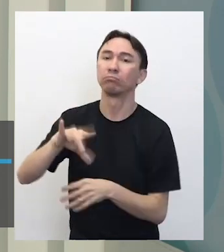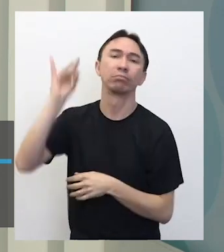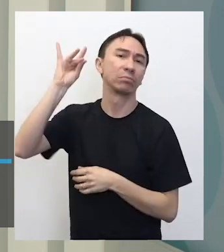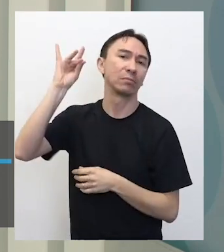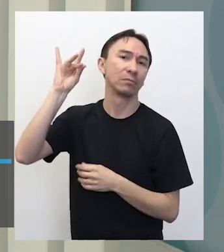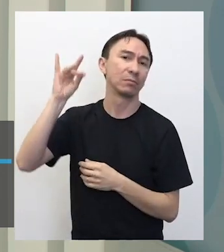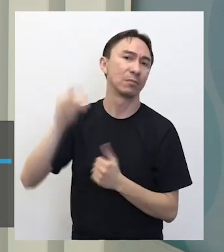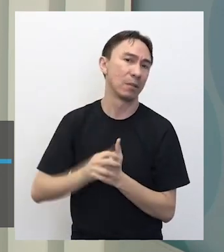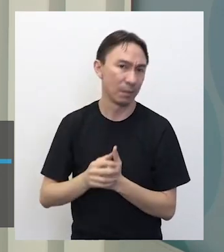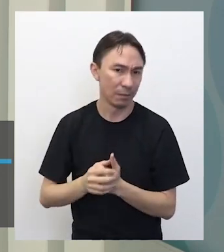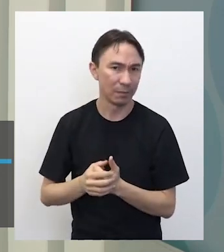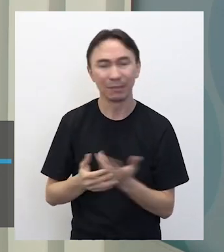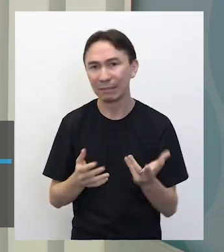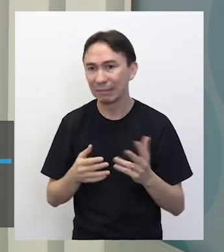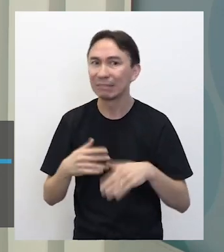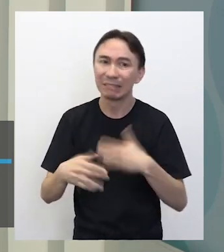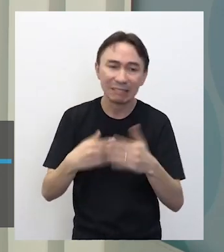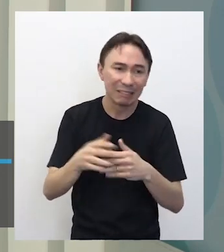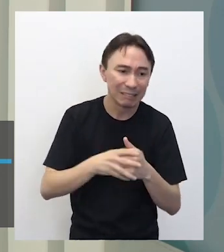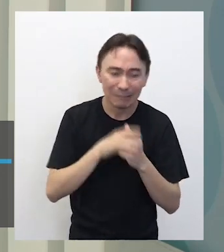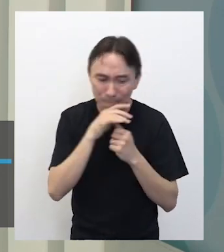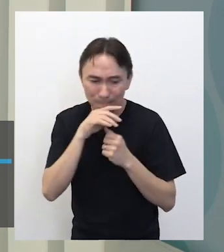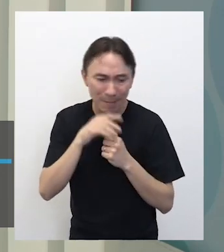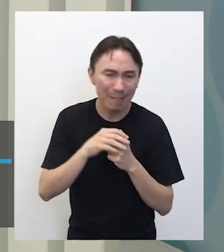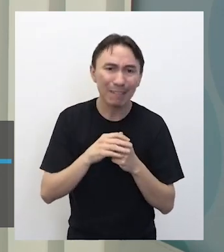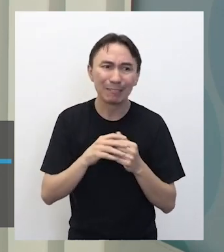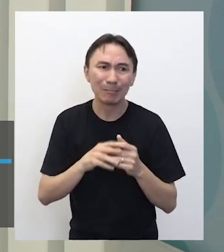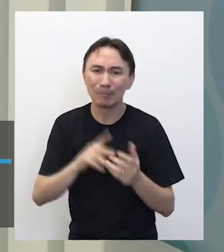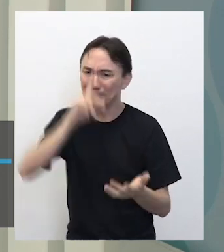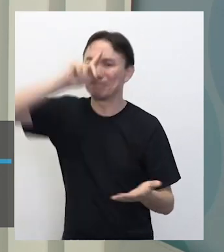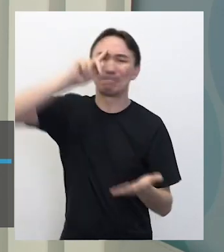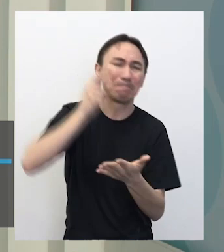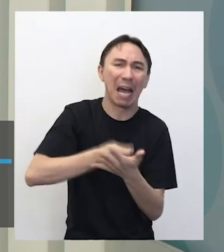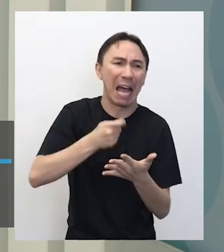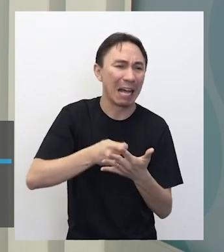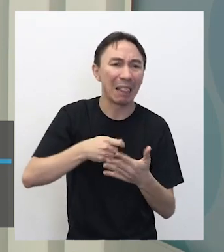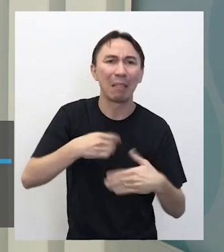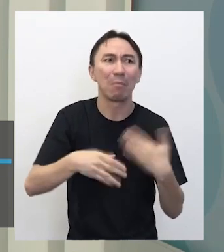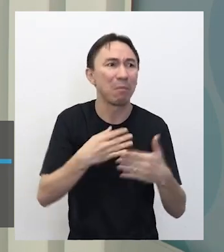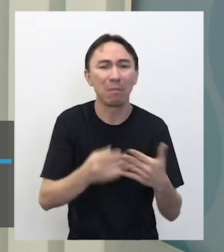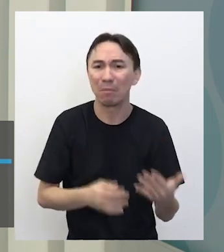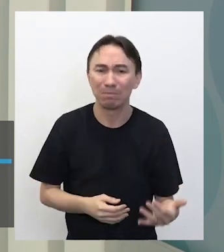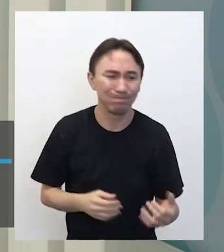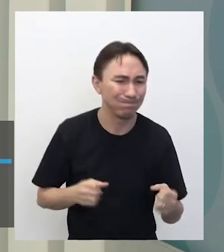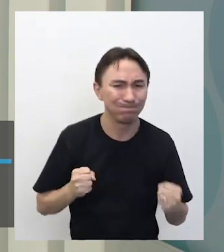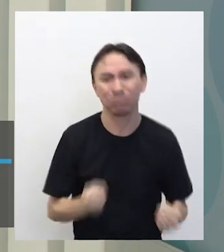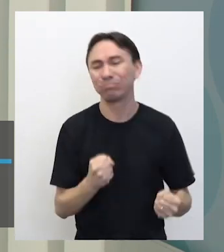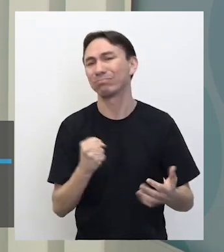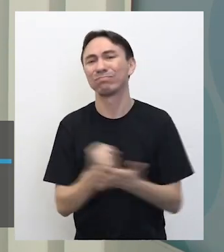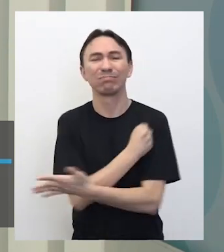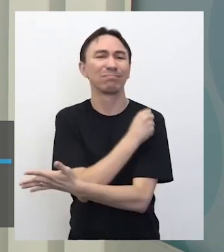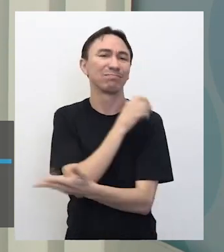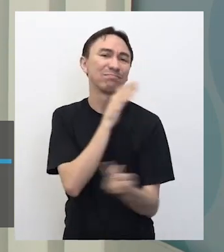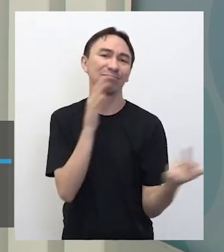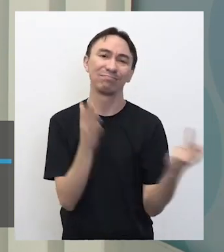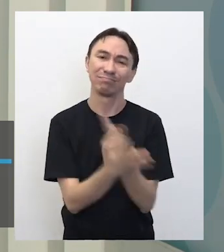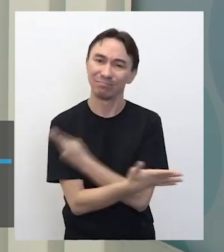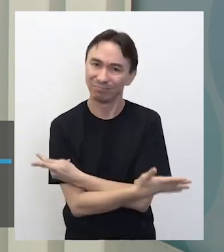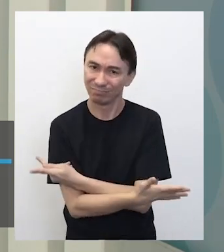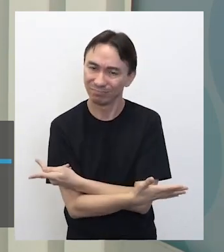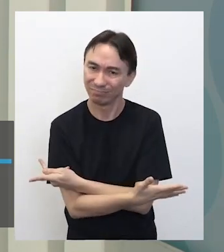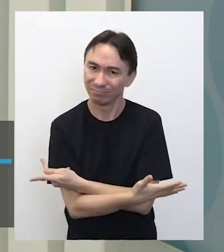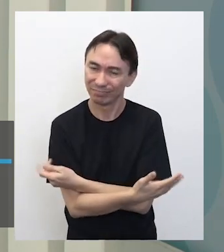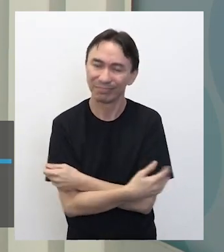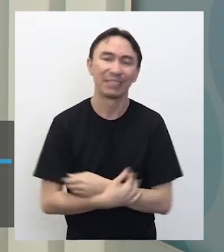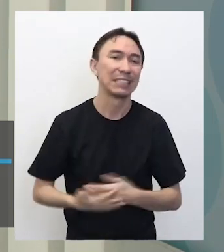escolhendo, né, a opção ou fazendo algo errado, agindo erroneamente, ok? Então, continuando a